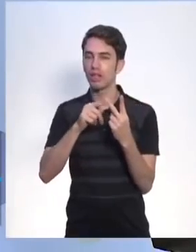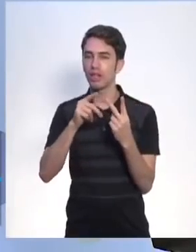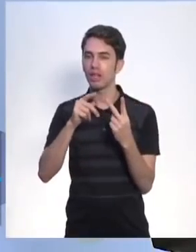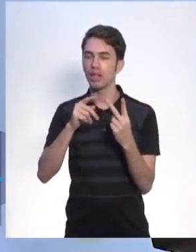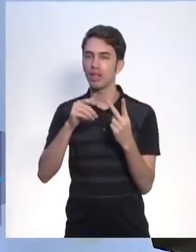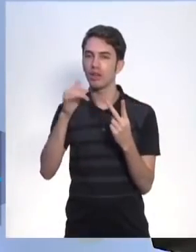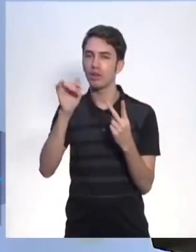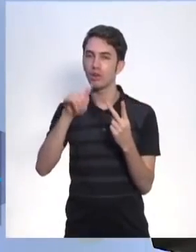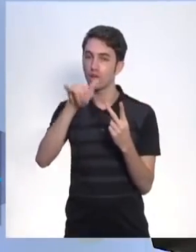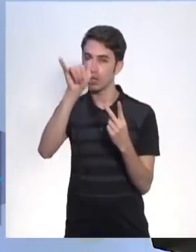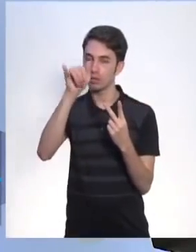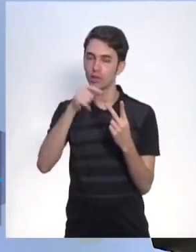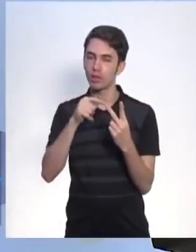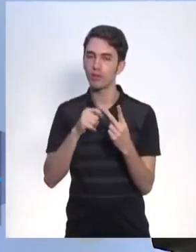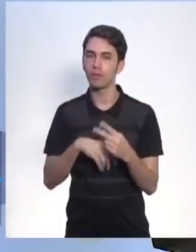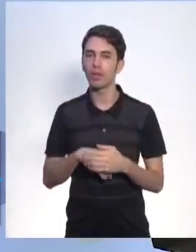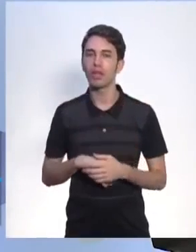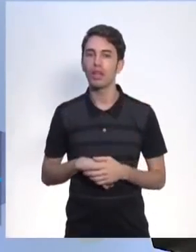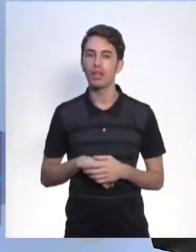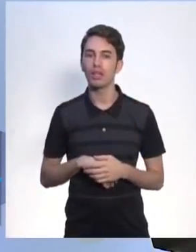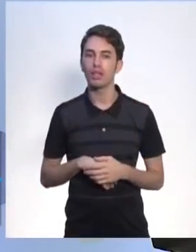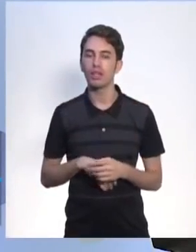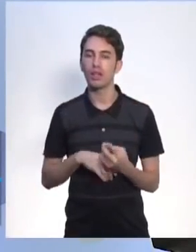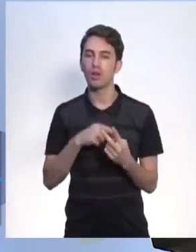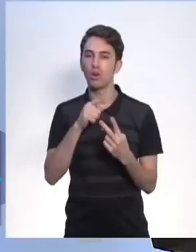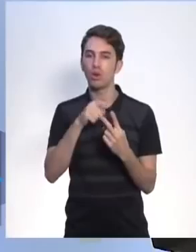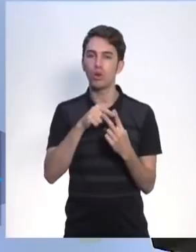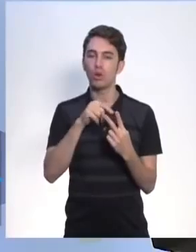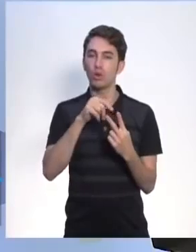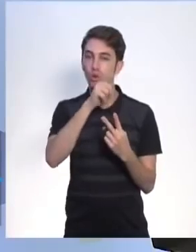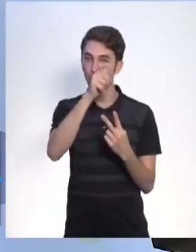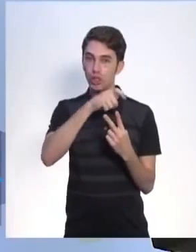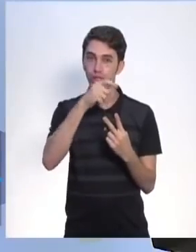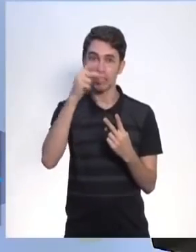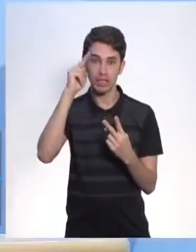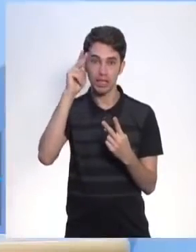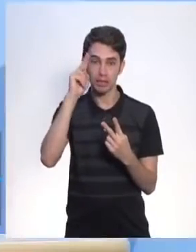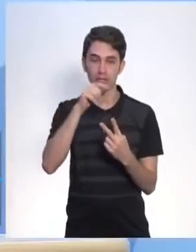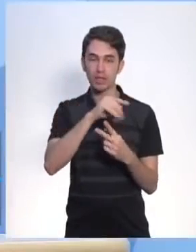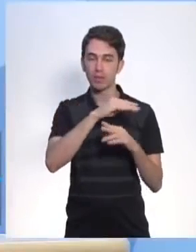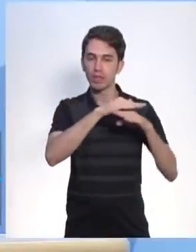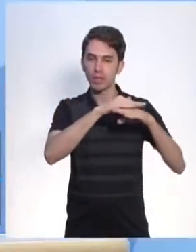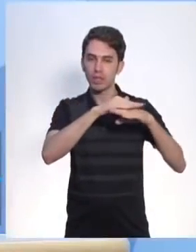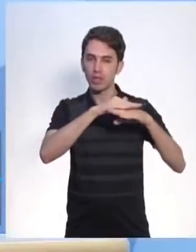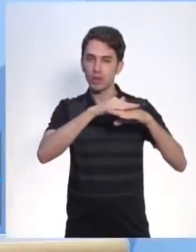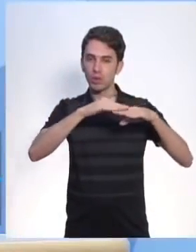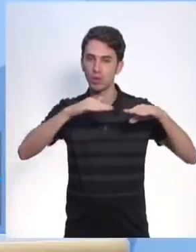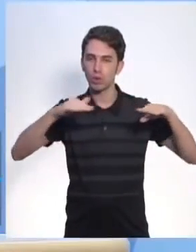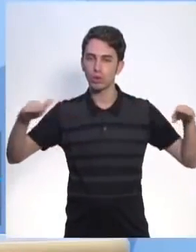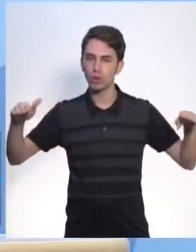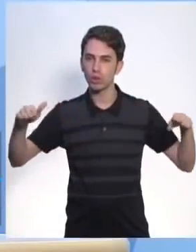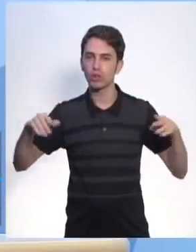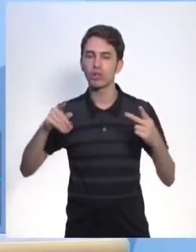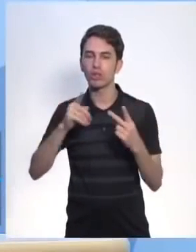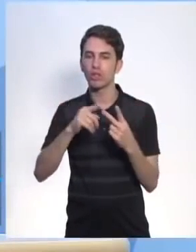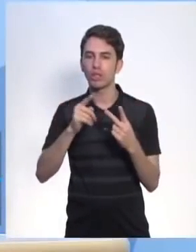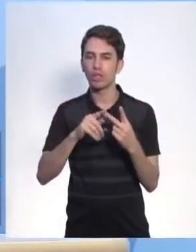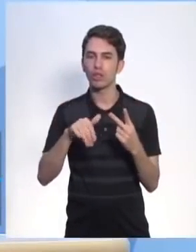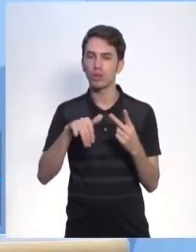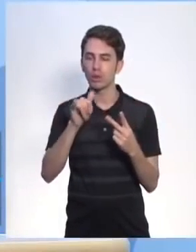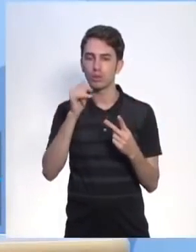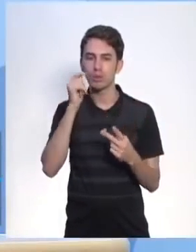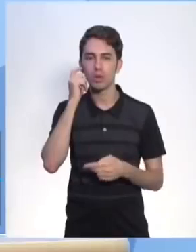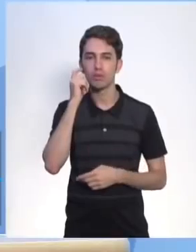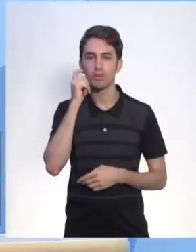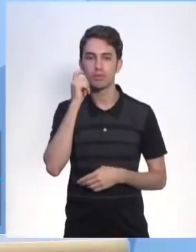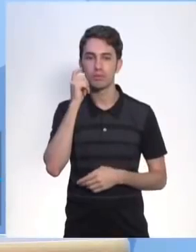horizonte, né? E vertical é o meu valor de y. Tranquilo? E, Jonas, eu posso falar uma coisa que eu usava muito quando eu estava